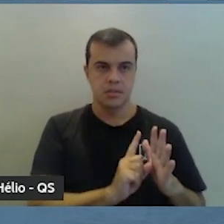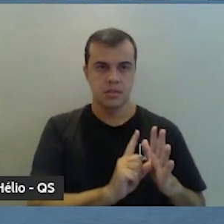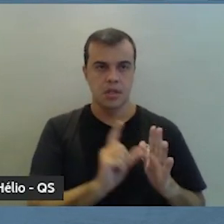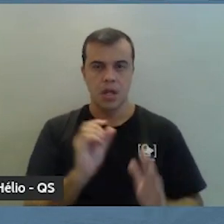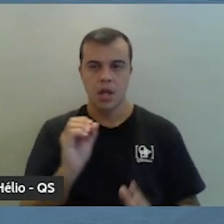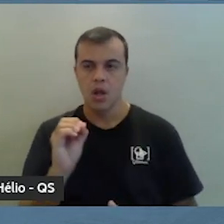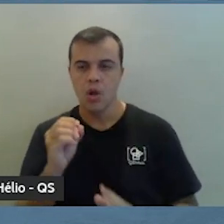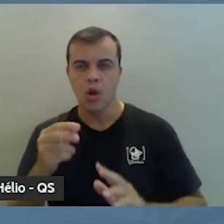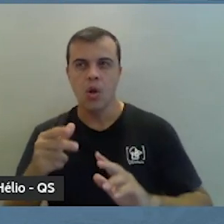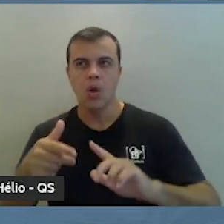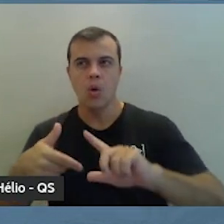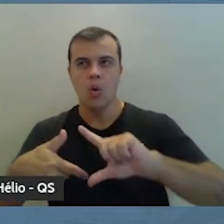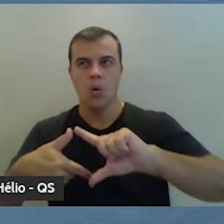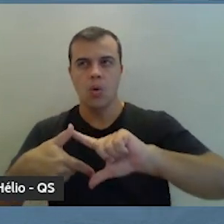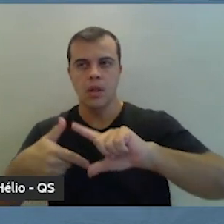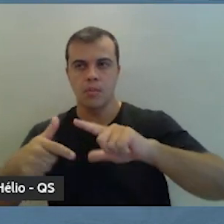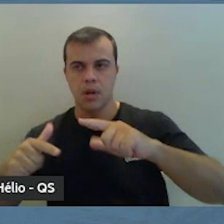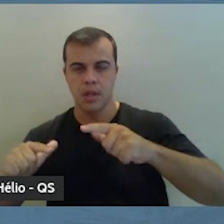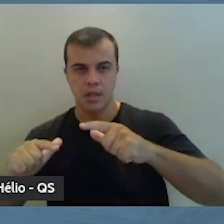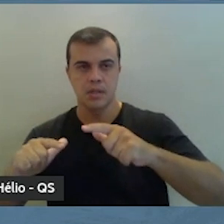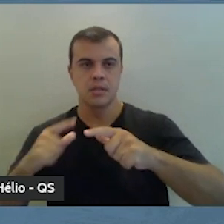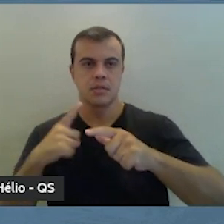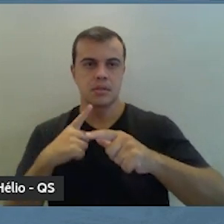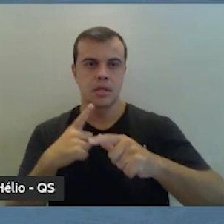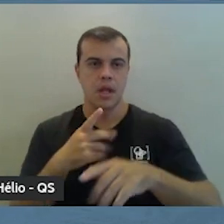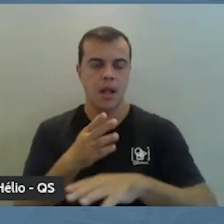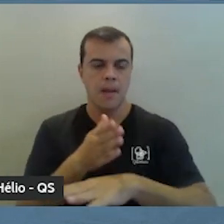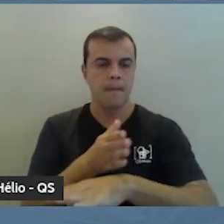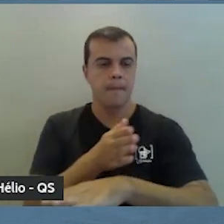contemporaneidade, seria, né,